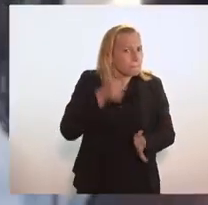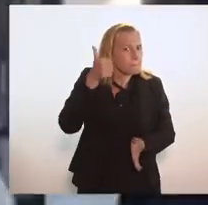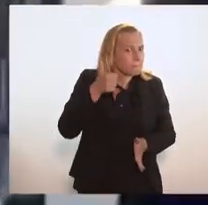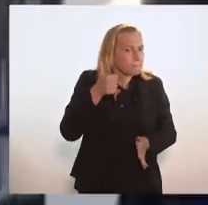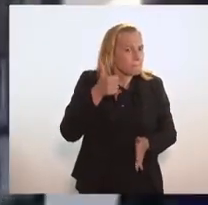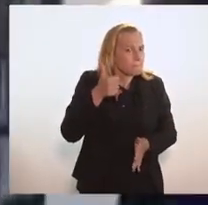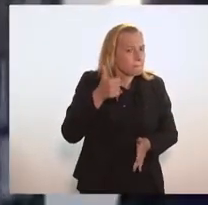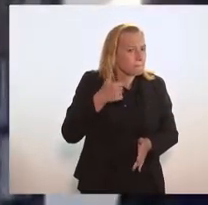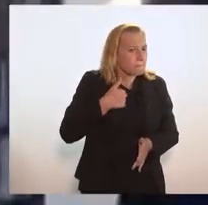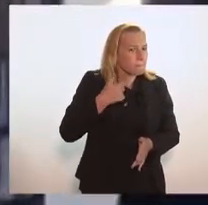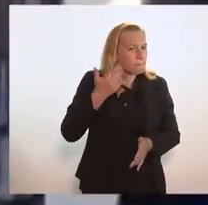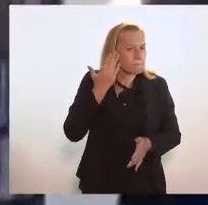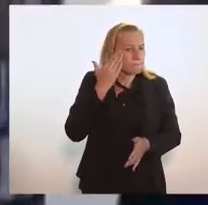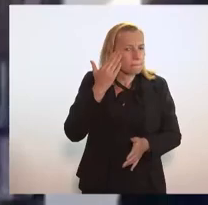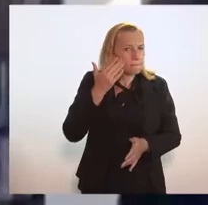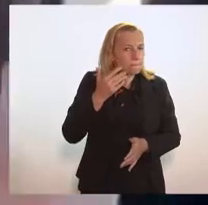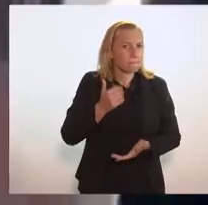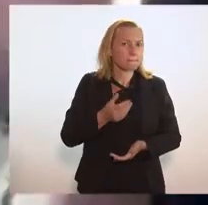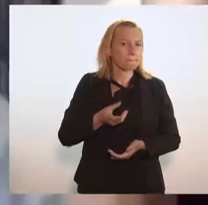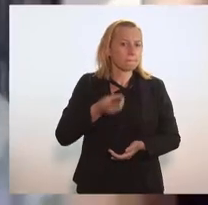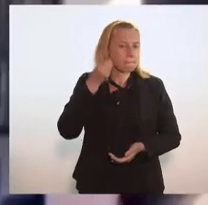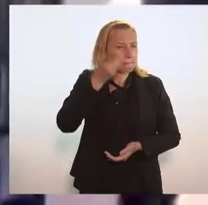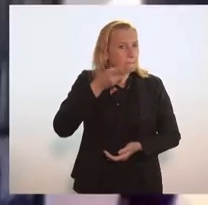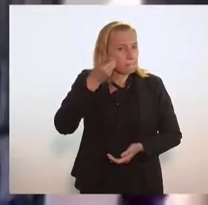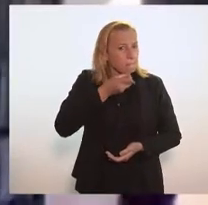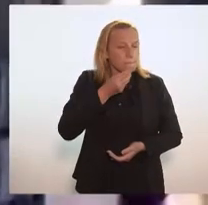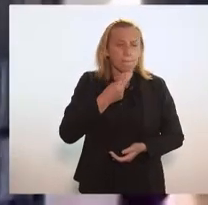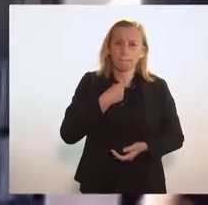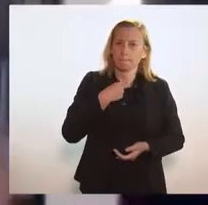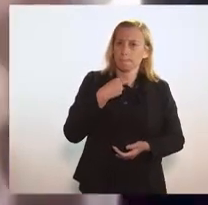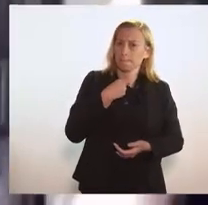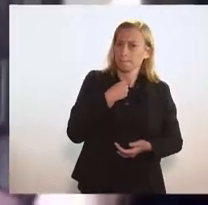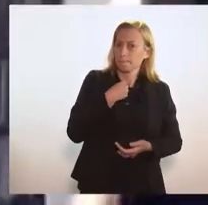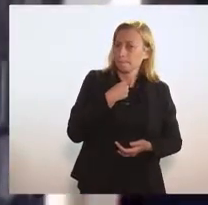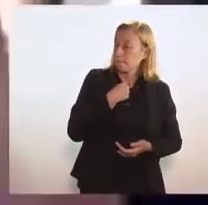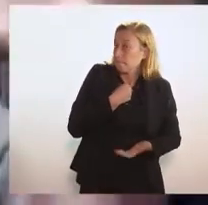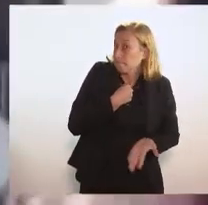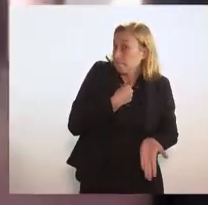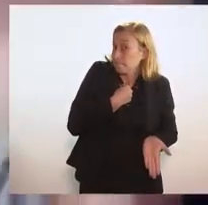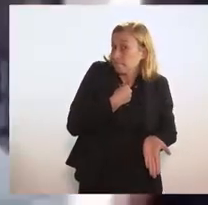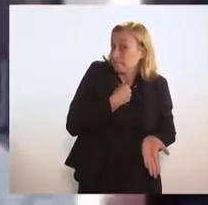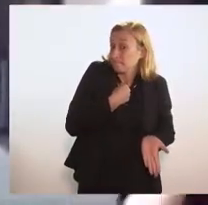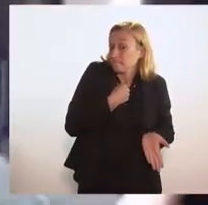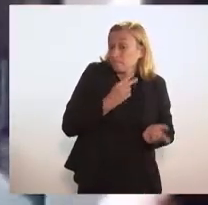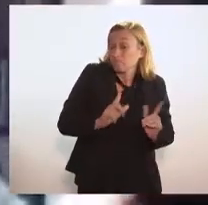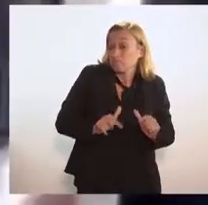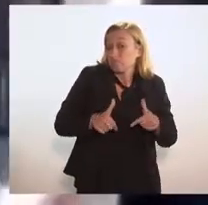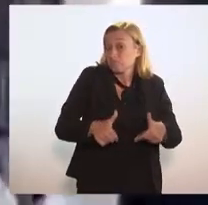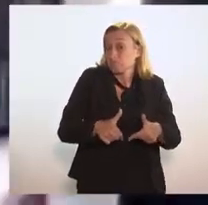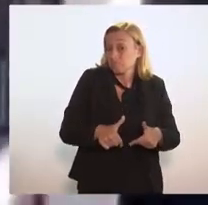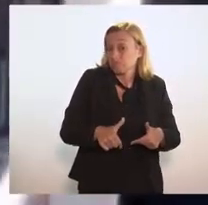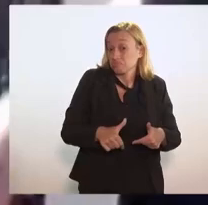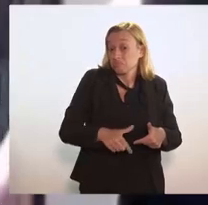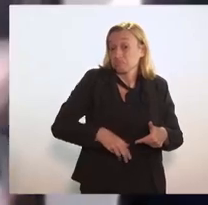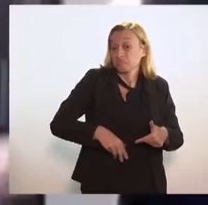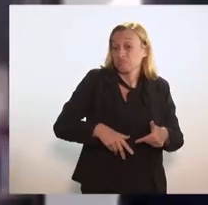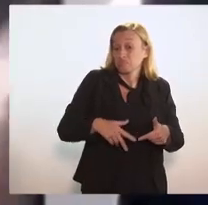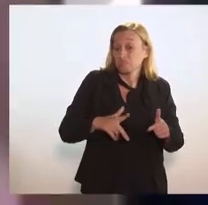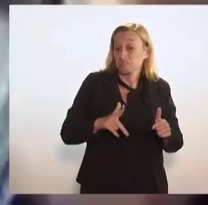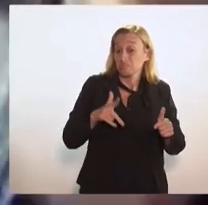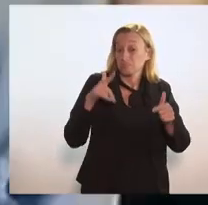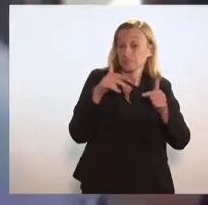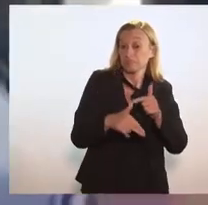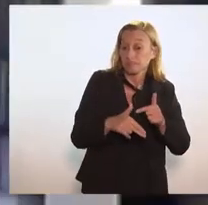desde que eu me entendo como gente que não se pode de forma alguma ter uma ação que impeça